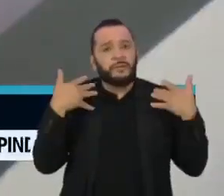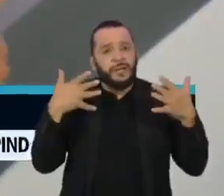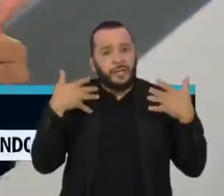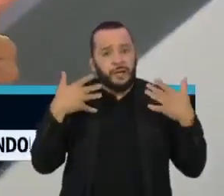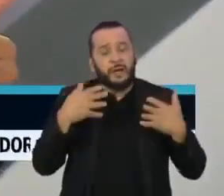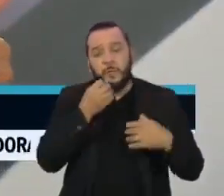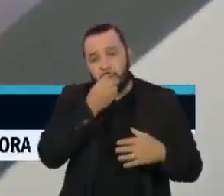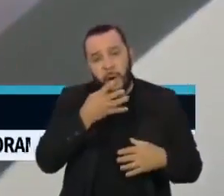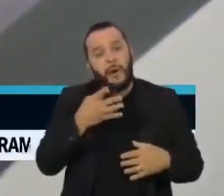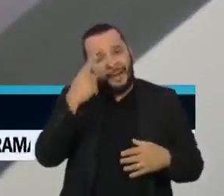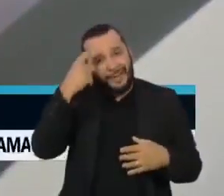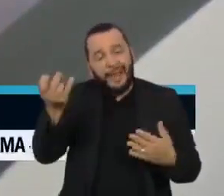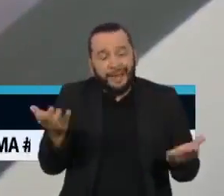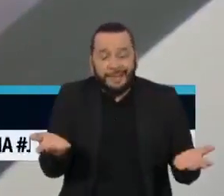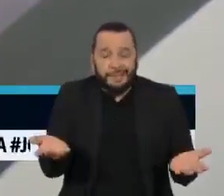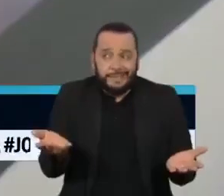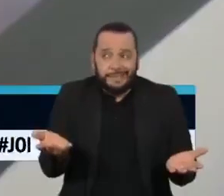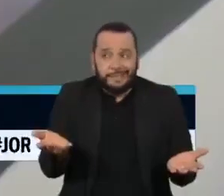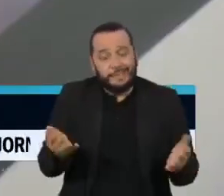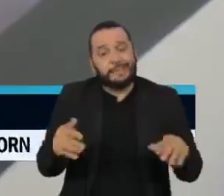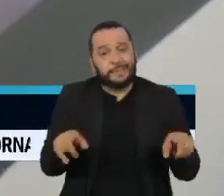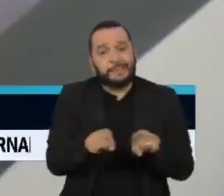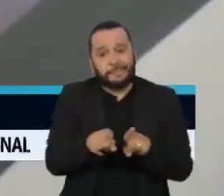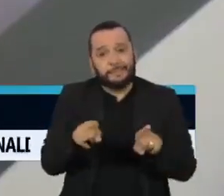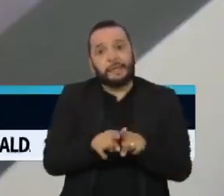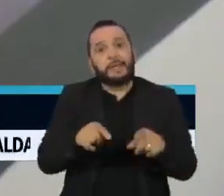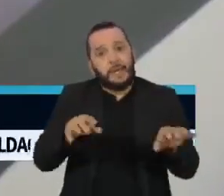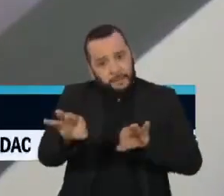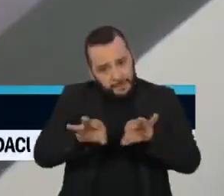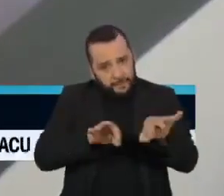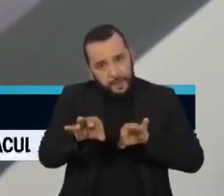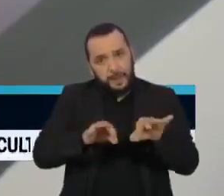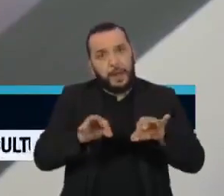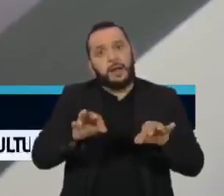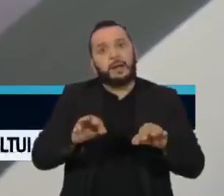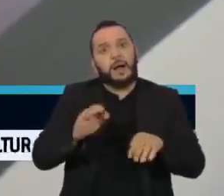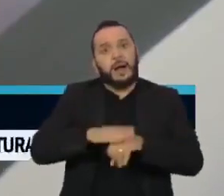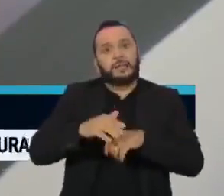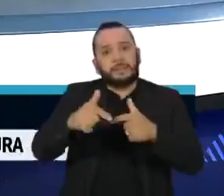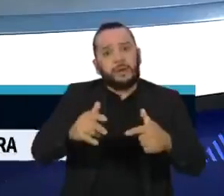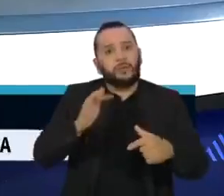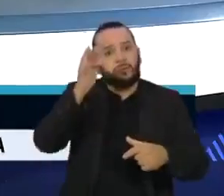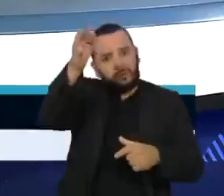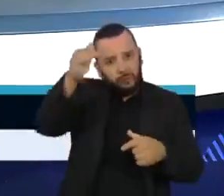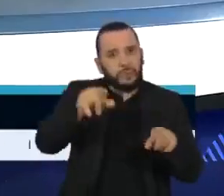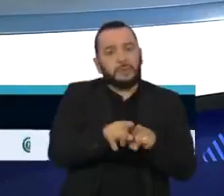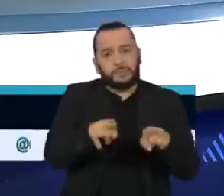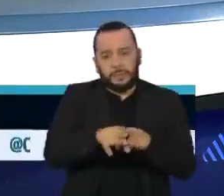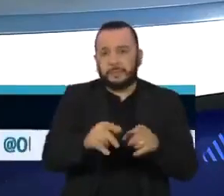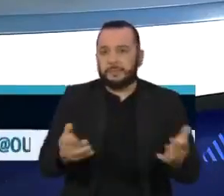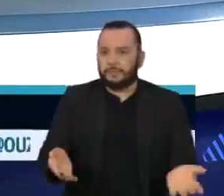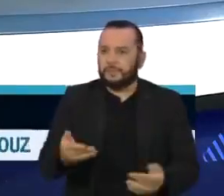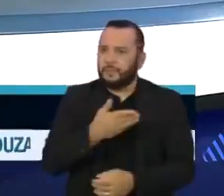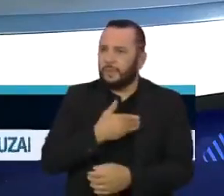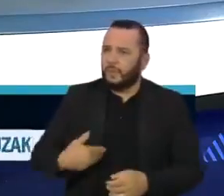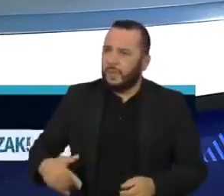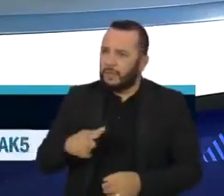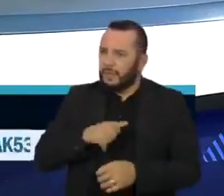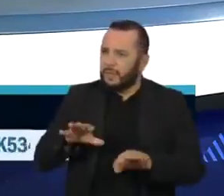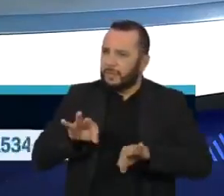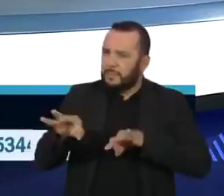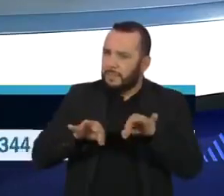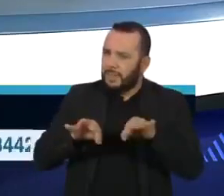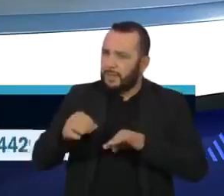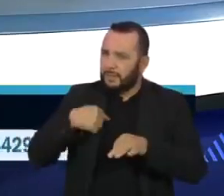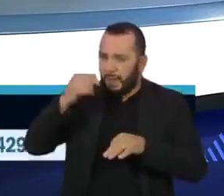ideia de muito curto prazo, sem perder de vista as medidas de médio e longo prazo. Rapidamente, o governo tem algum plano para